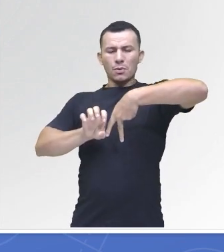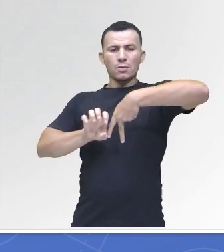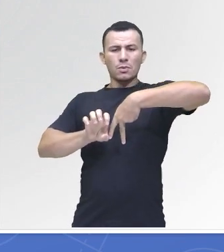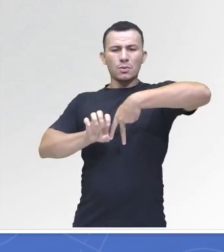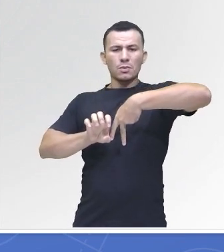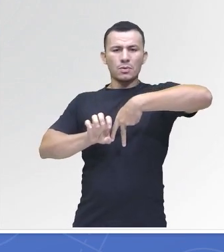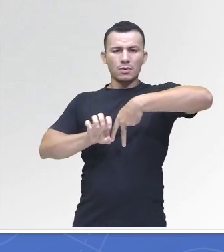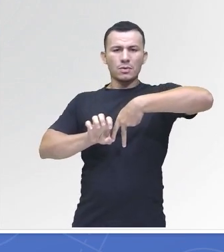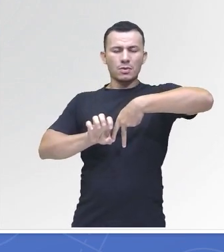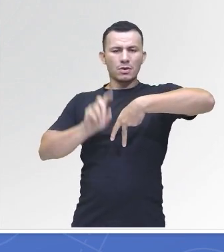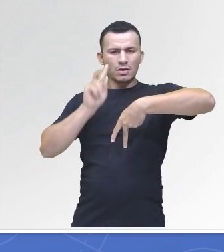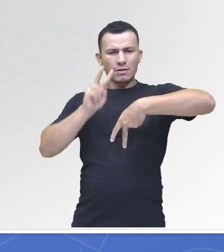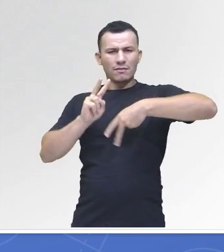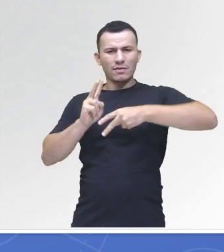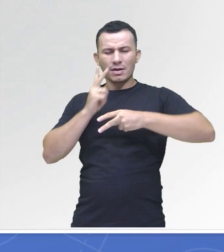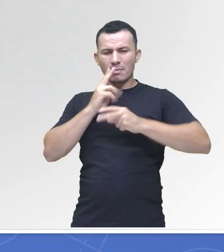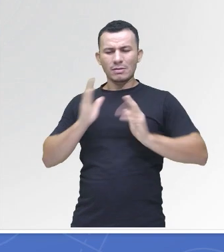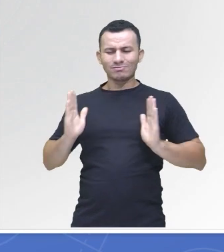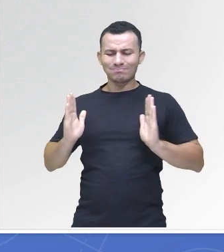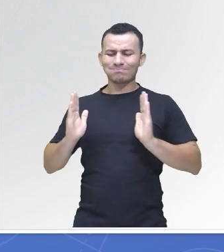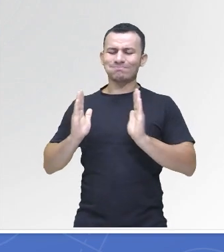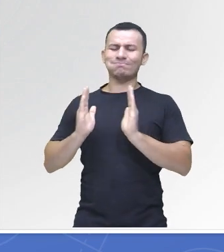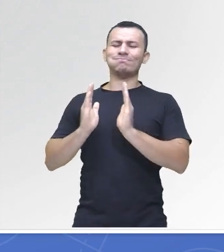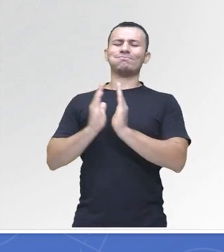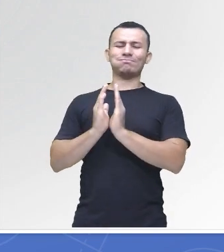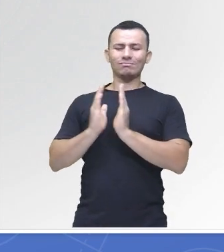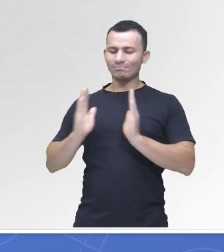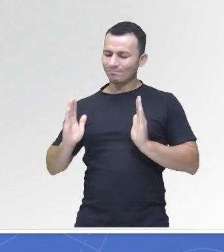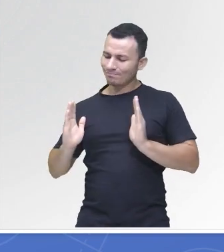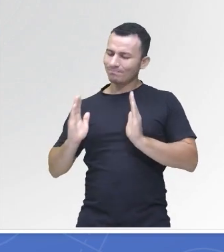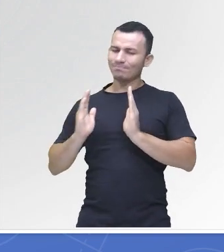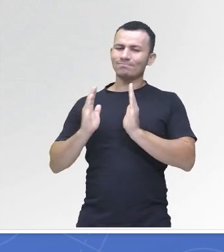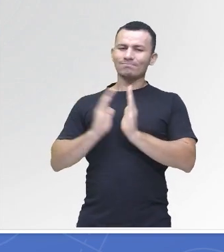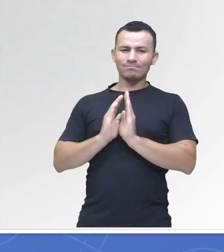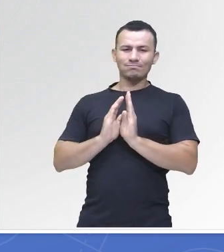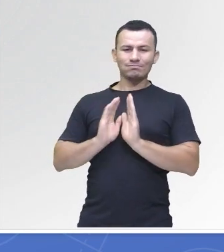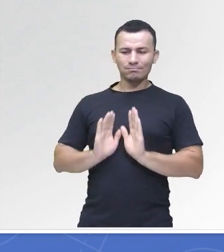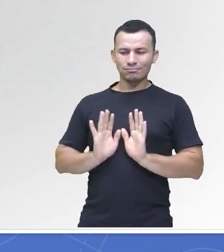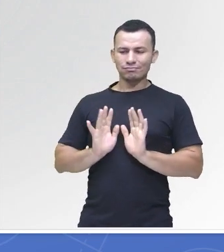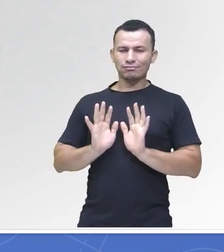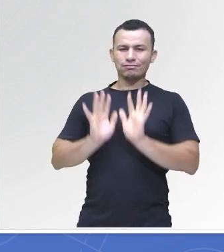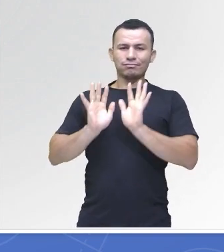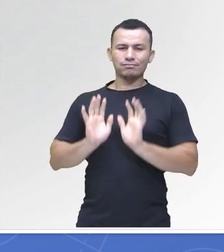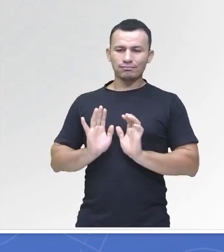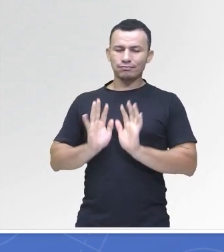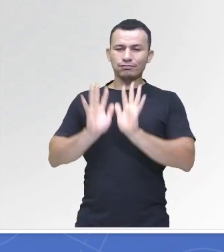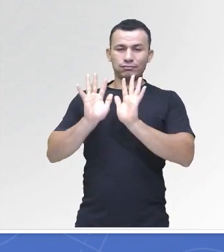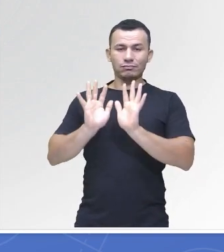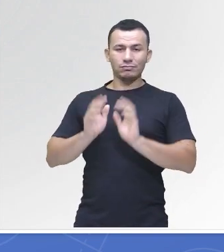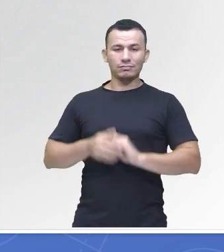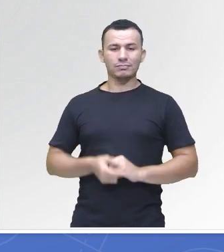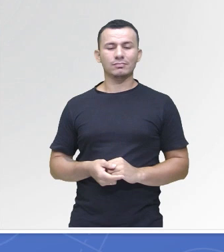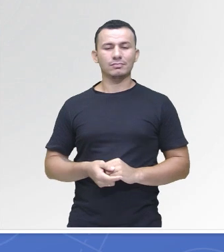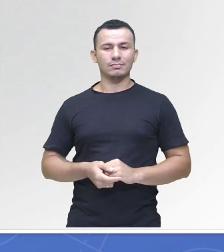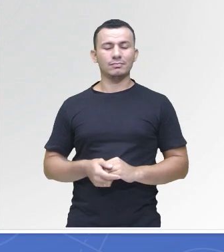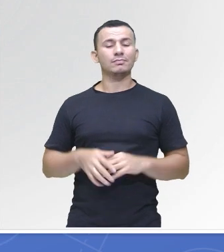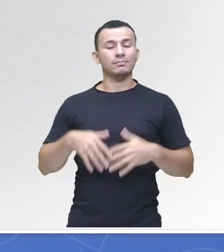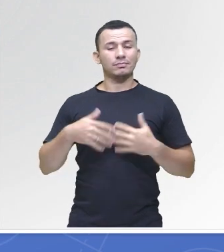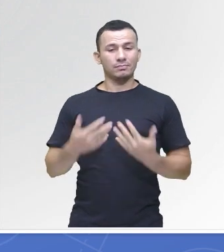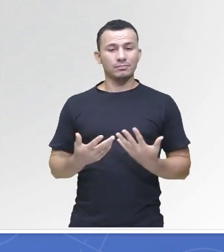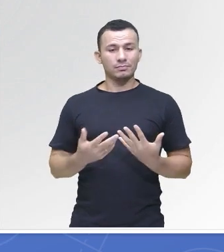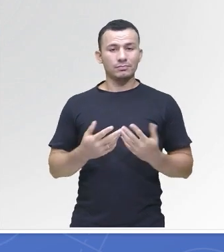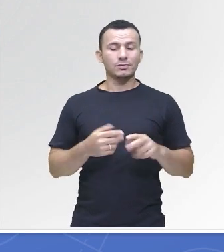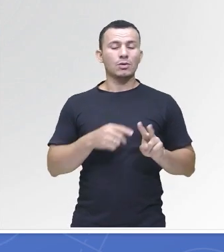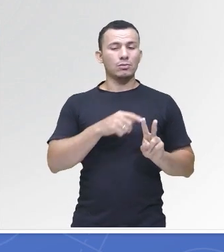a válvula aberta aqui, ó, o sangue ele vai seguir o seu sentido, tá bom? Então, o